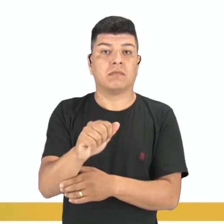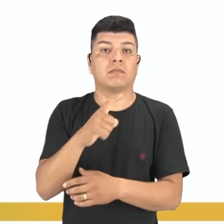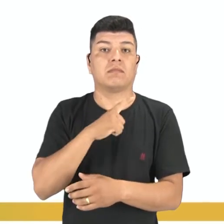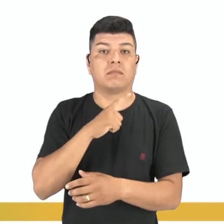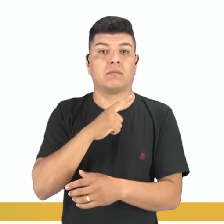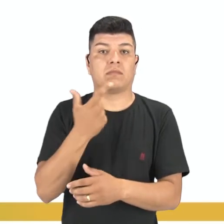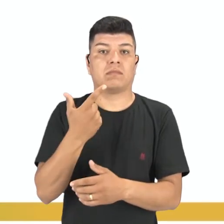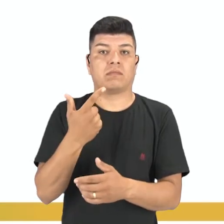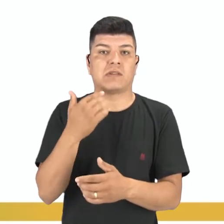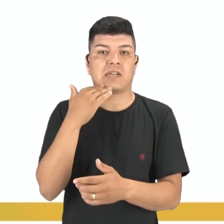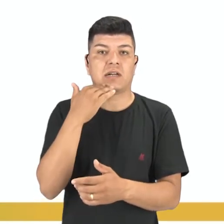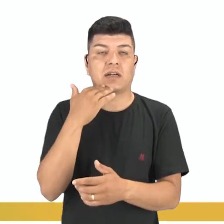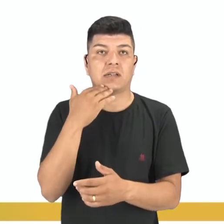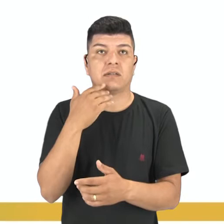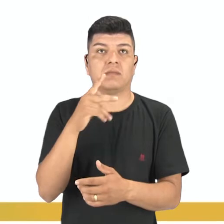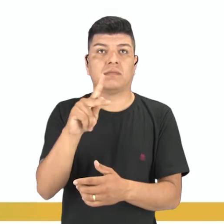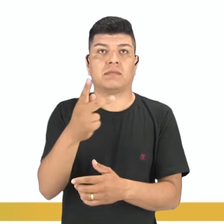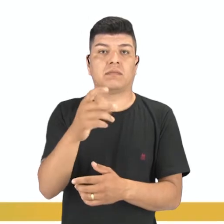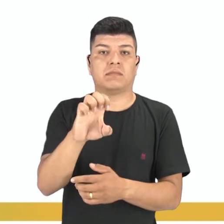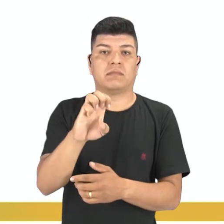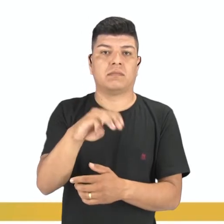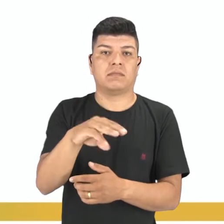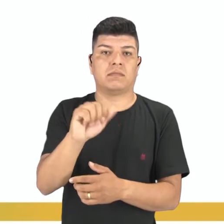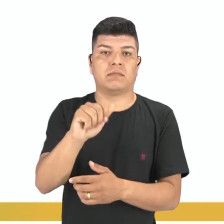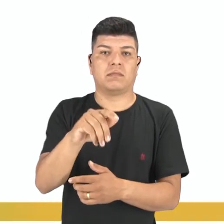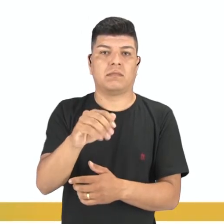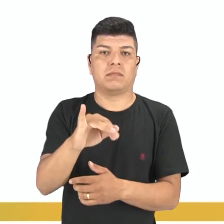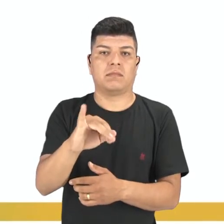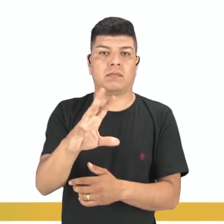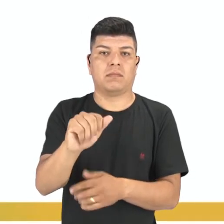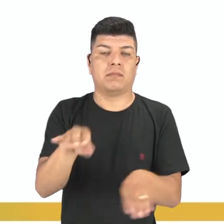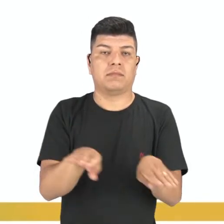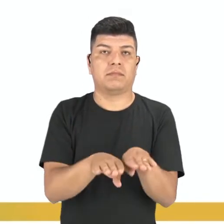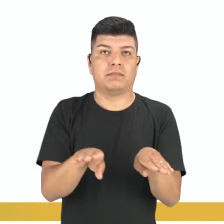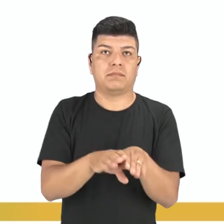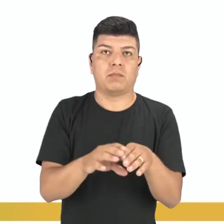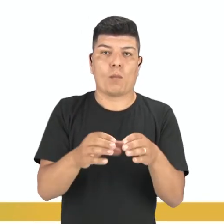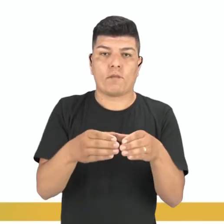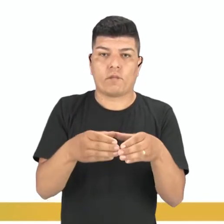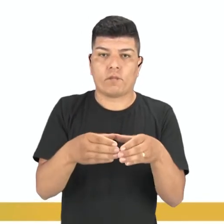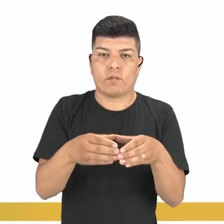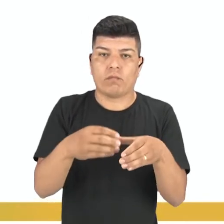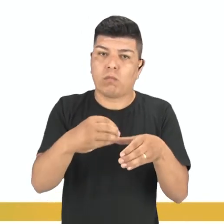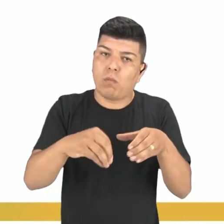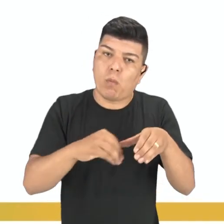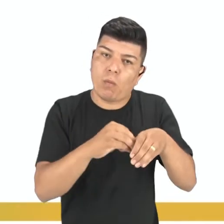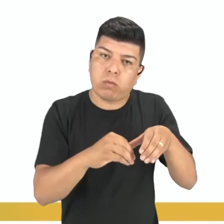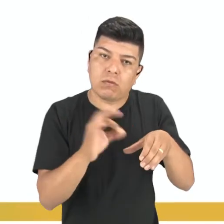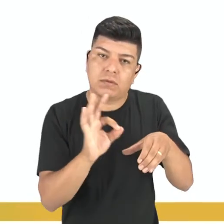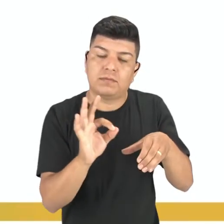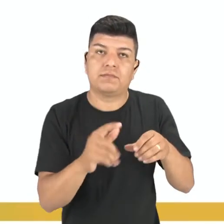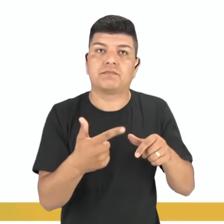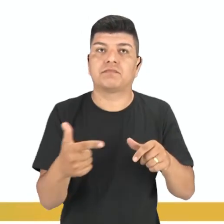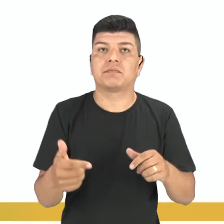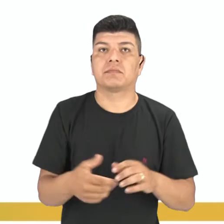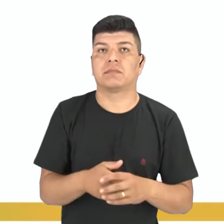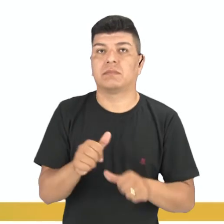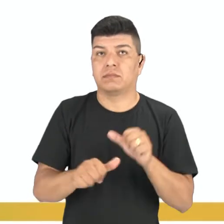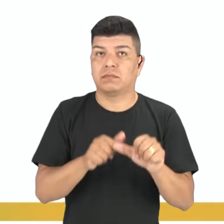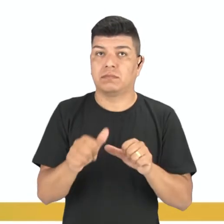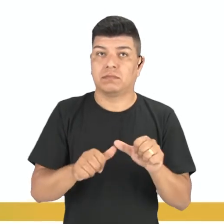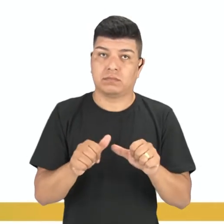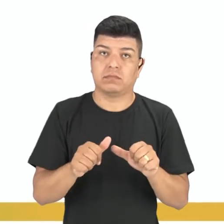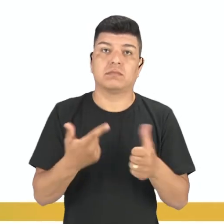tem um defeito Zinho na hemácia à hemácia um disco Zinho o oco né porque o núcleo dela se perde para tocar os gases